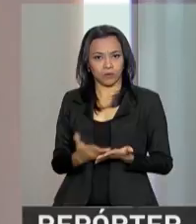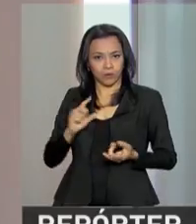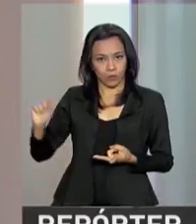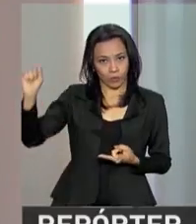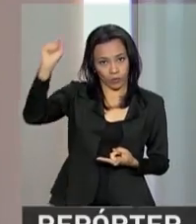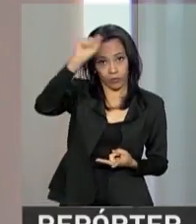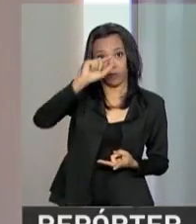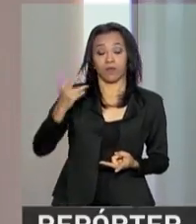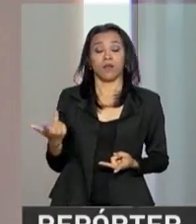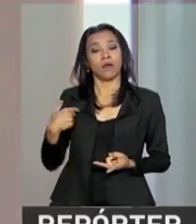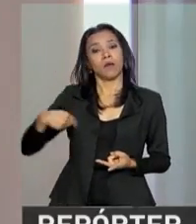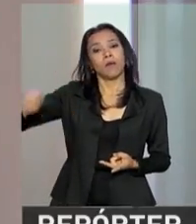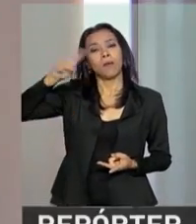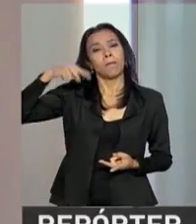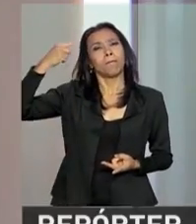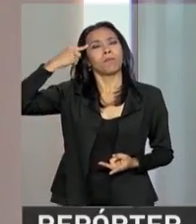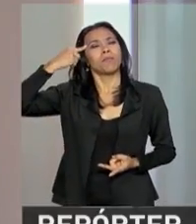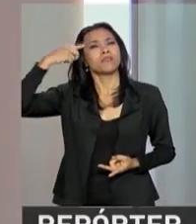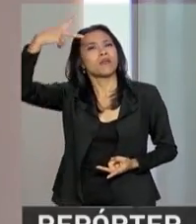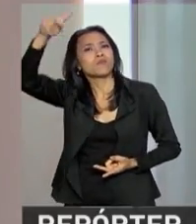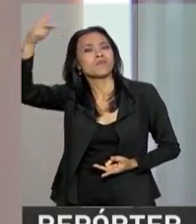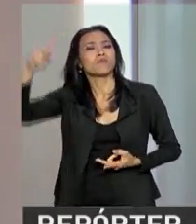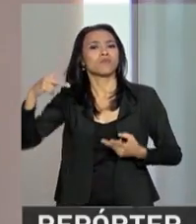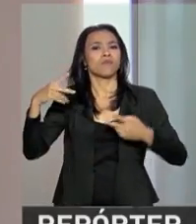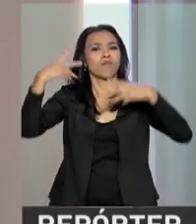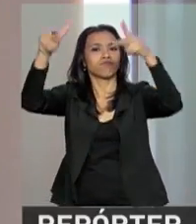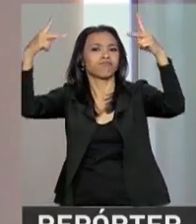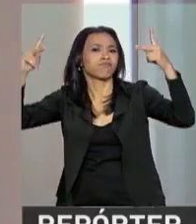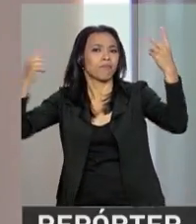estadual possa pensar lá no seu local